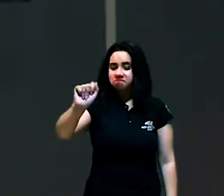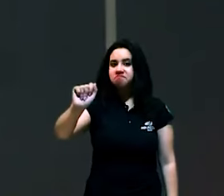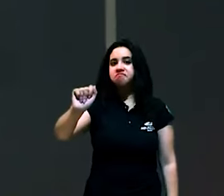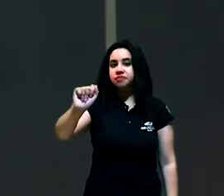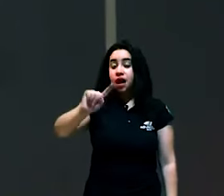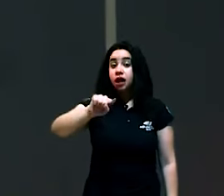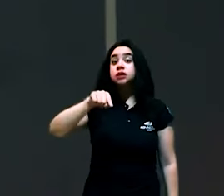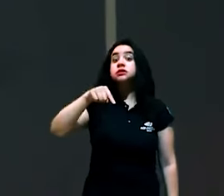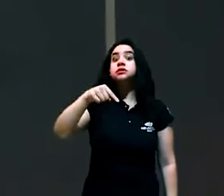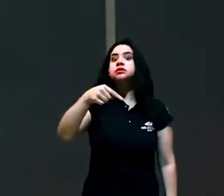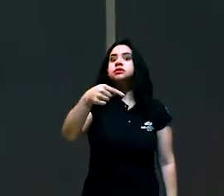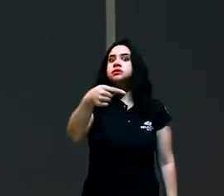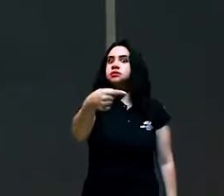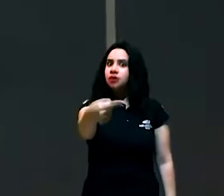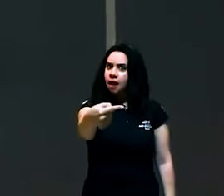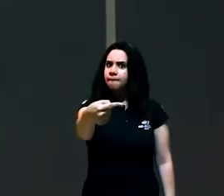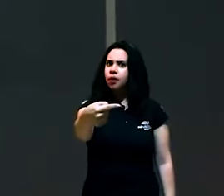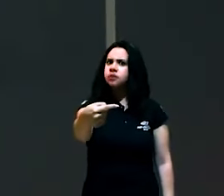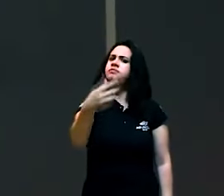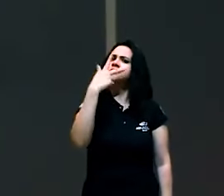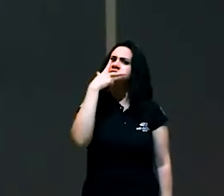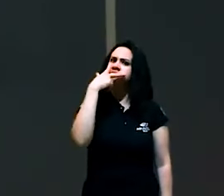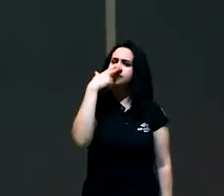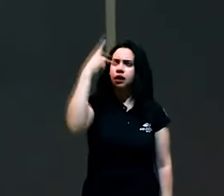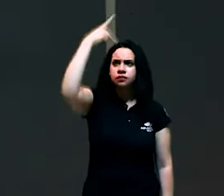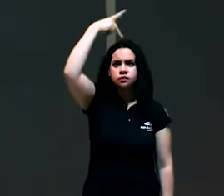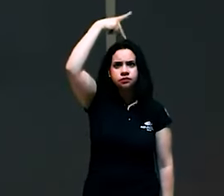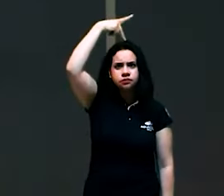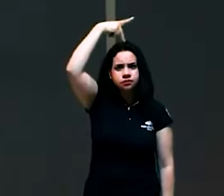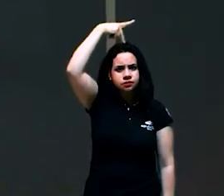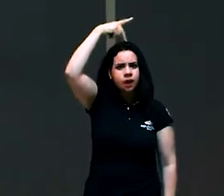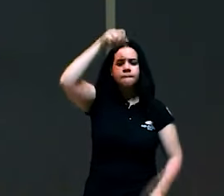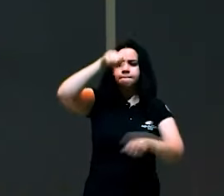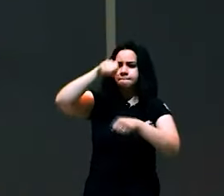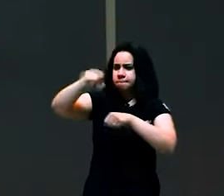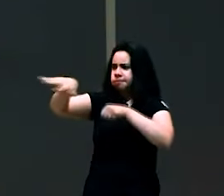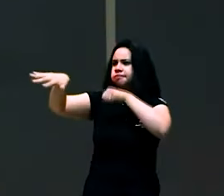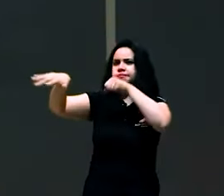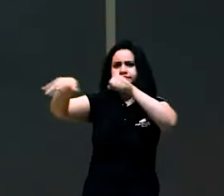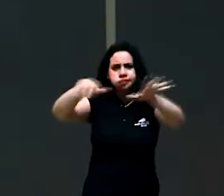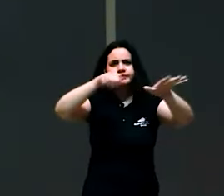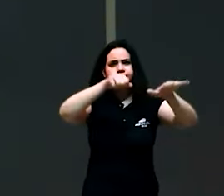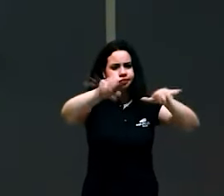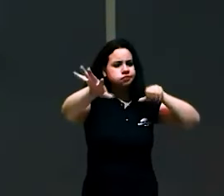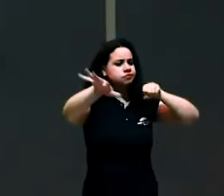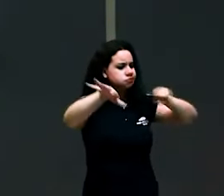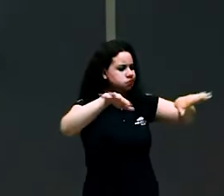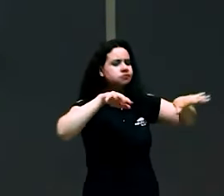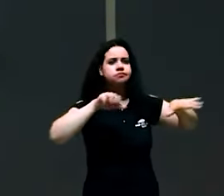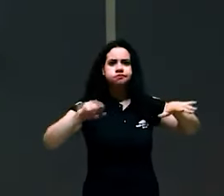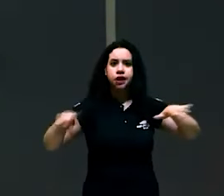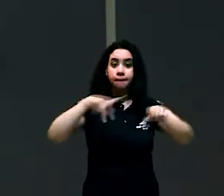tarde. Foi convidado a predicar MacArthur. E esse homem, nesse ano